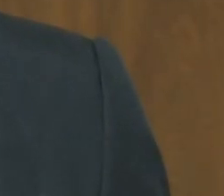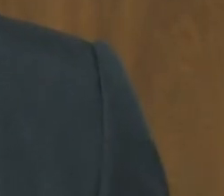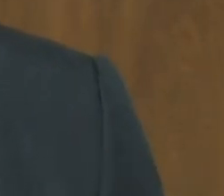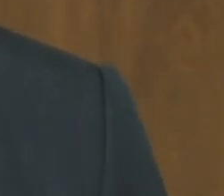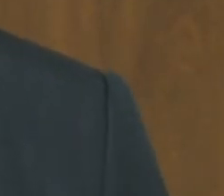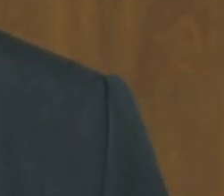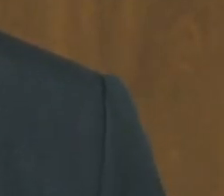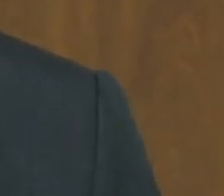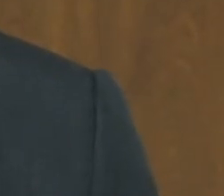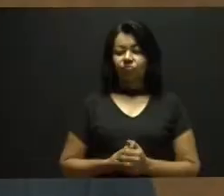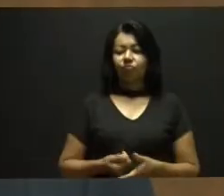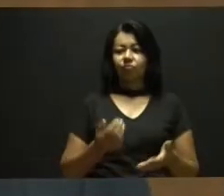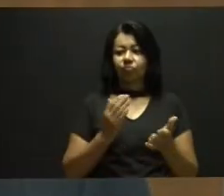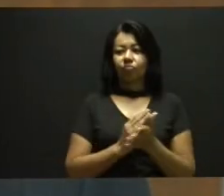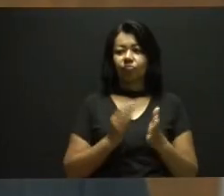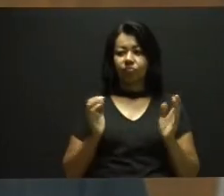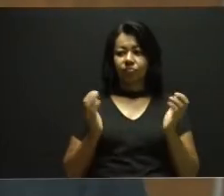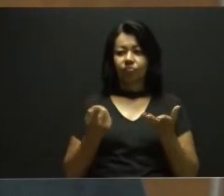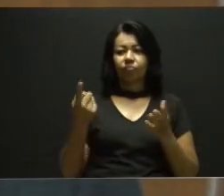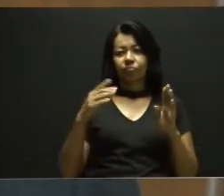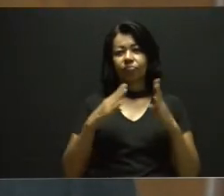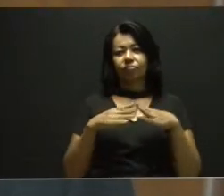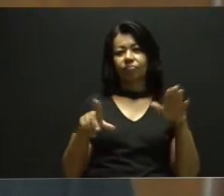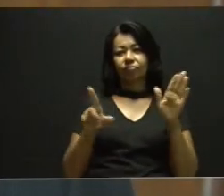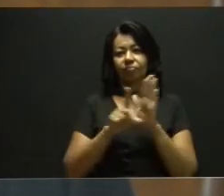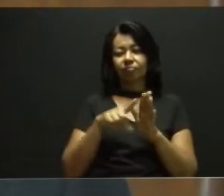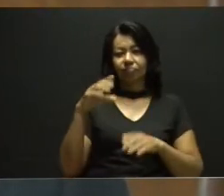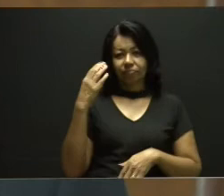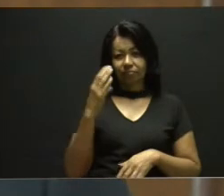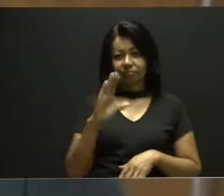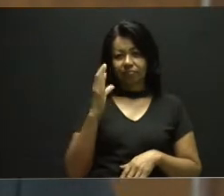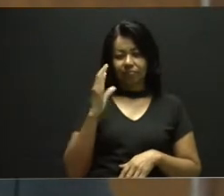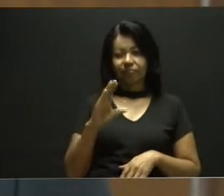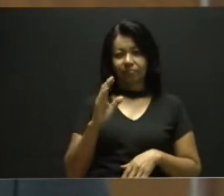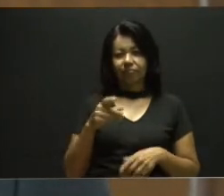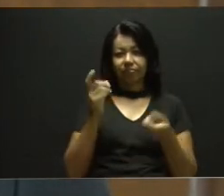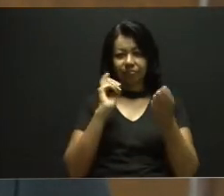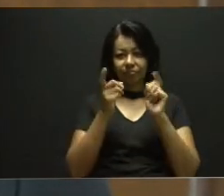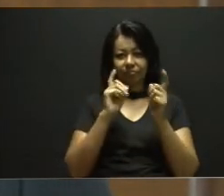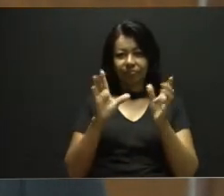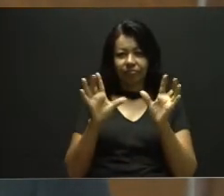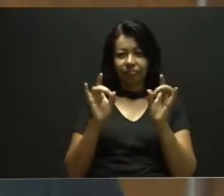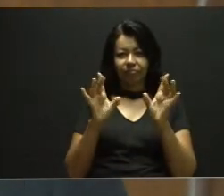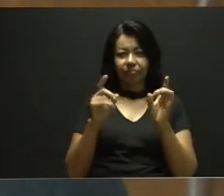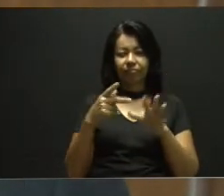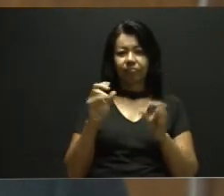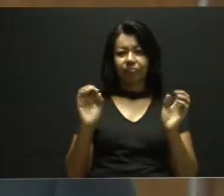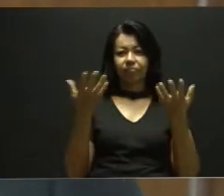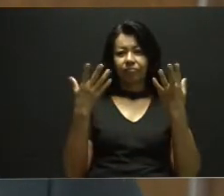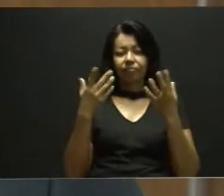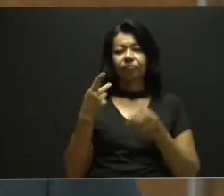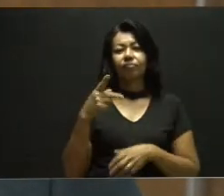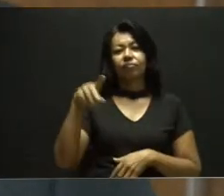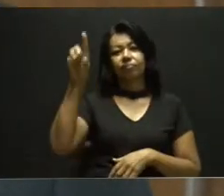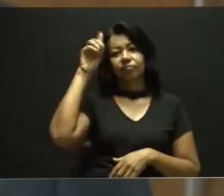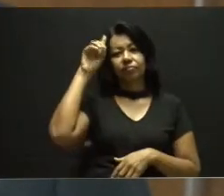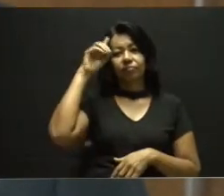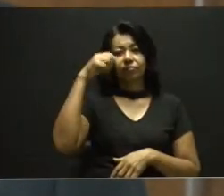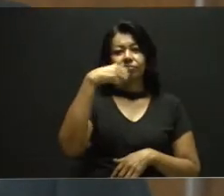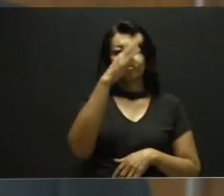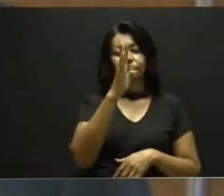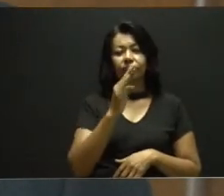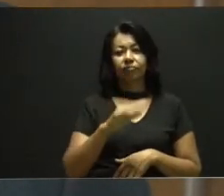terminou agora aqui no plenário da câmara municipal de cubatão o ato solene em homenagem ao dia nacional